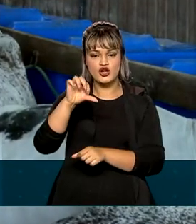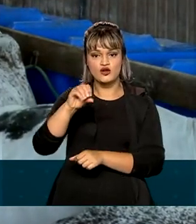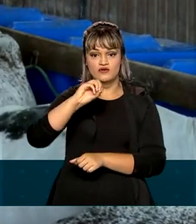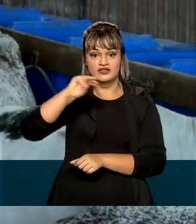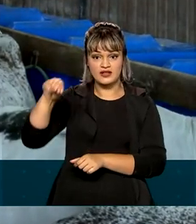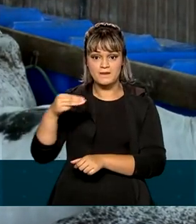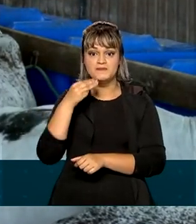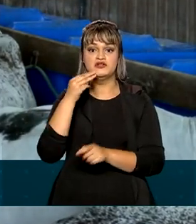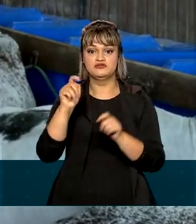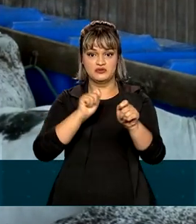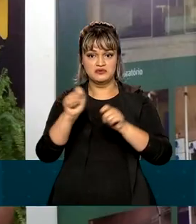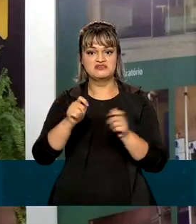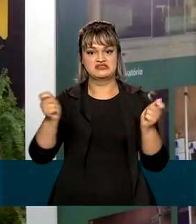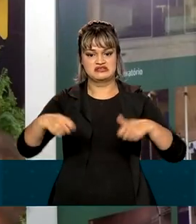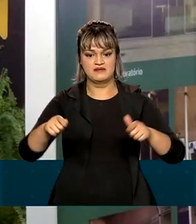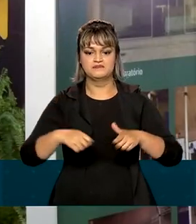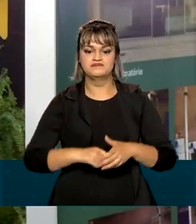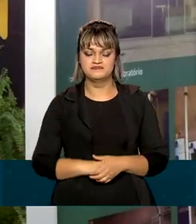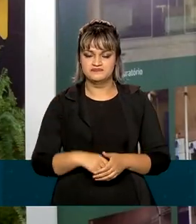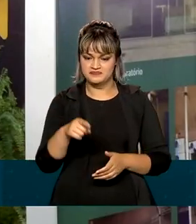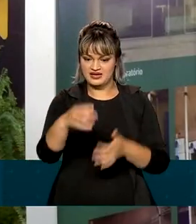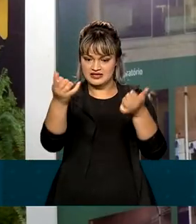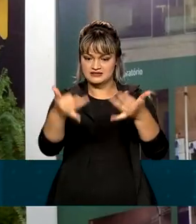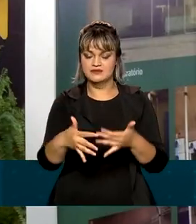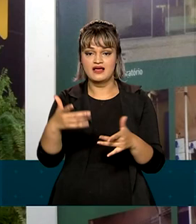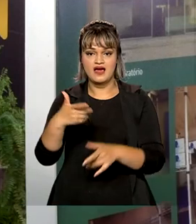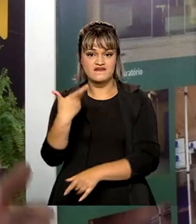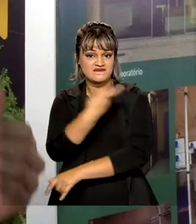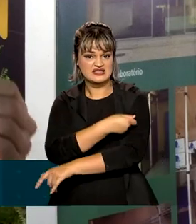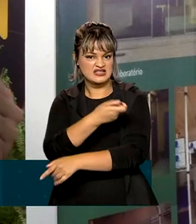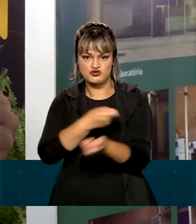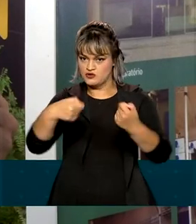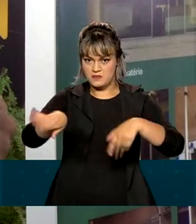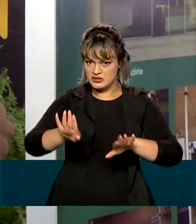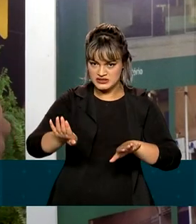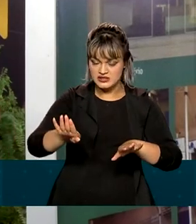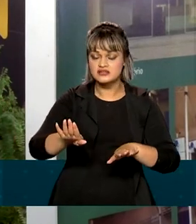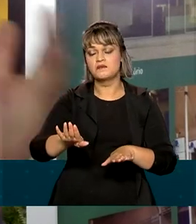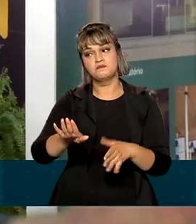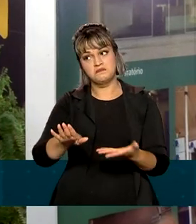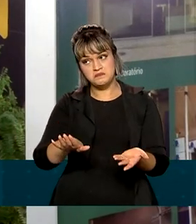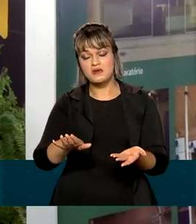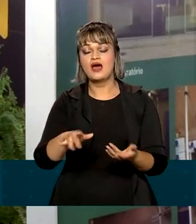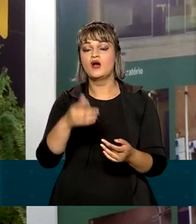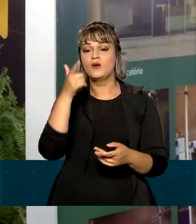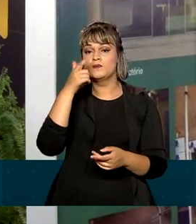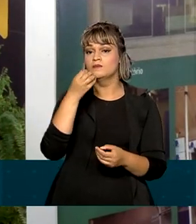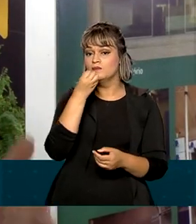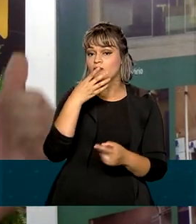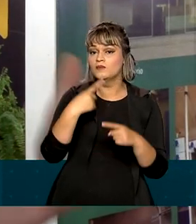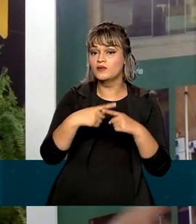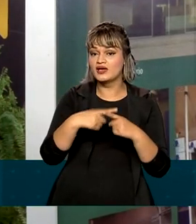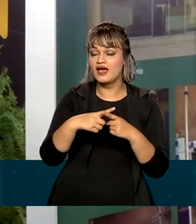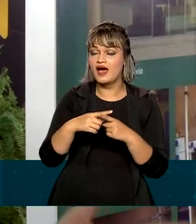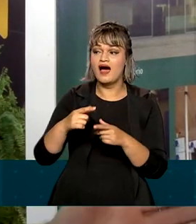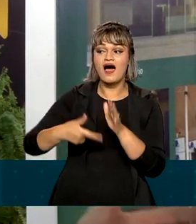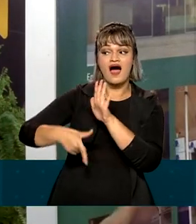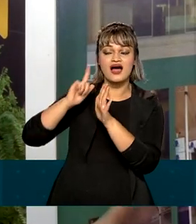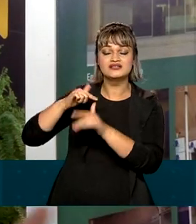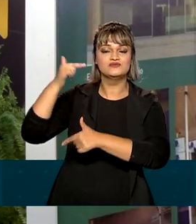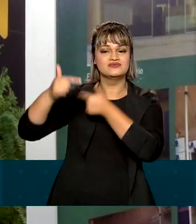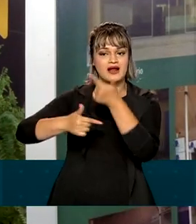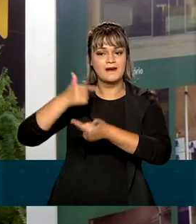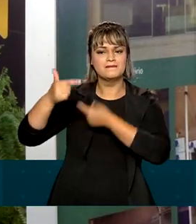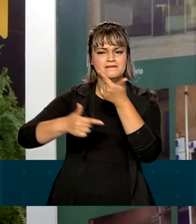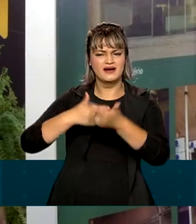com imunizantes apenas no estado. A retirada de vacinação ela é o resultado de todo um trabalho que é feito ao